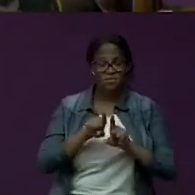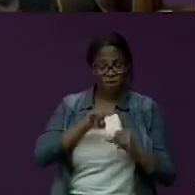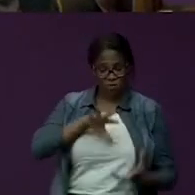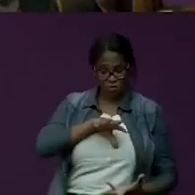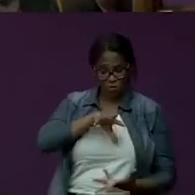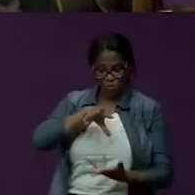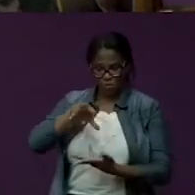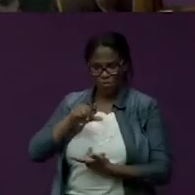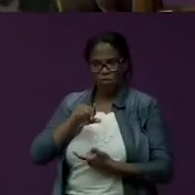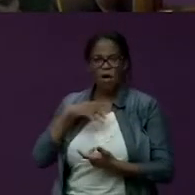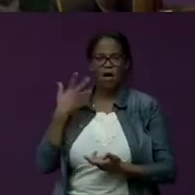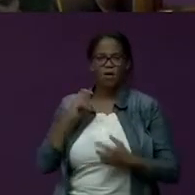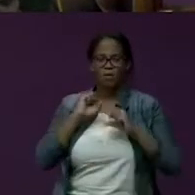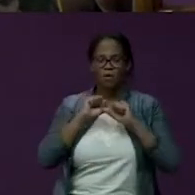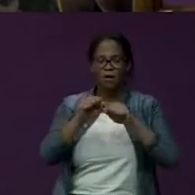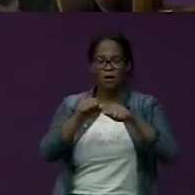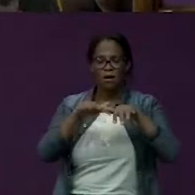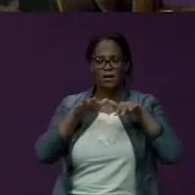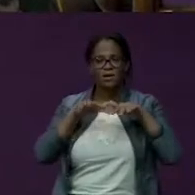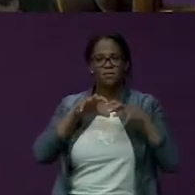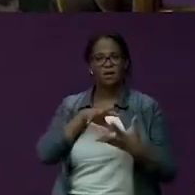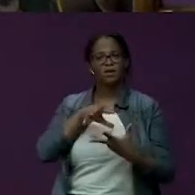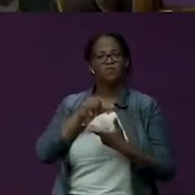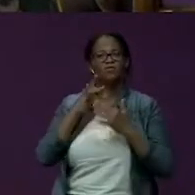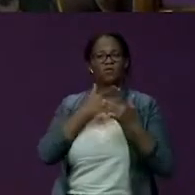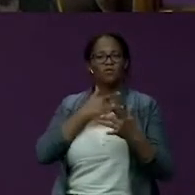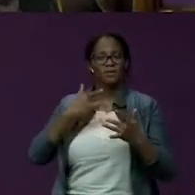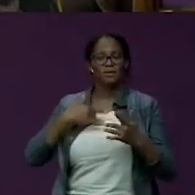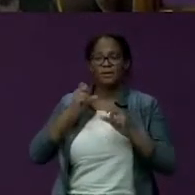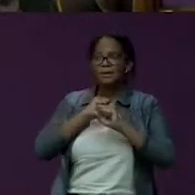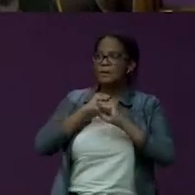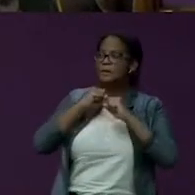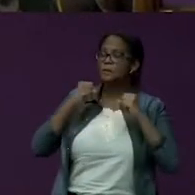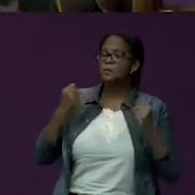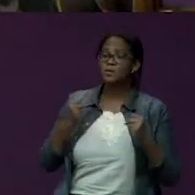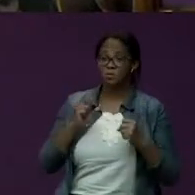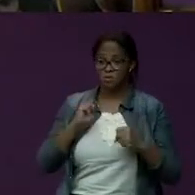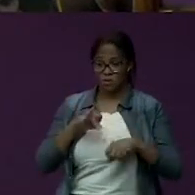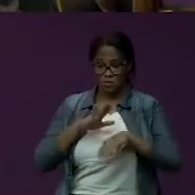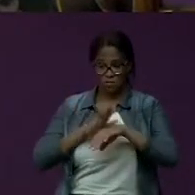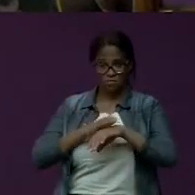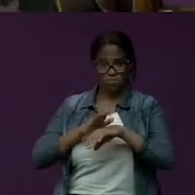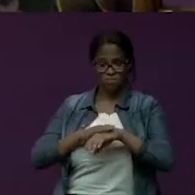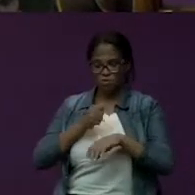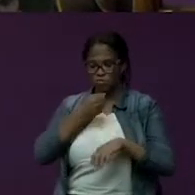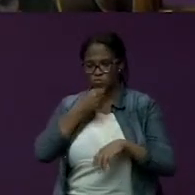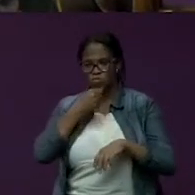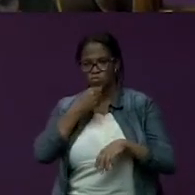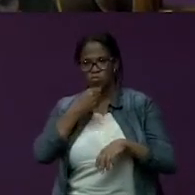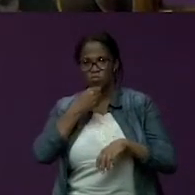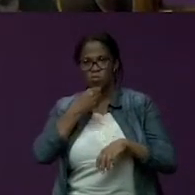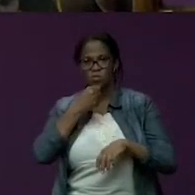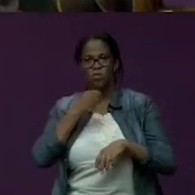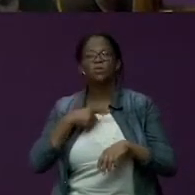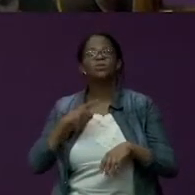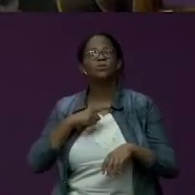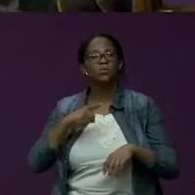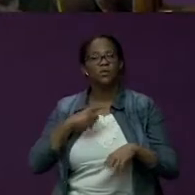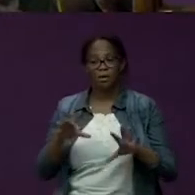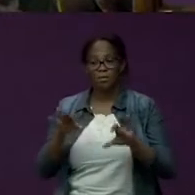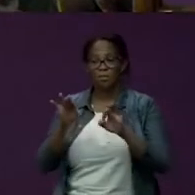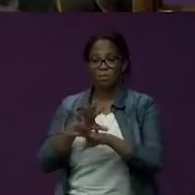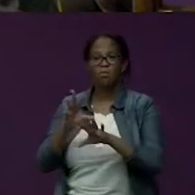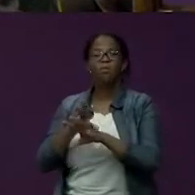agora na Assembleia Mundial de Saúde, vai ser impossível isso se nós não tivermos viabilizada a planta de